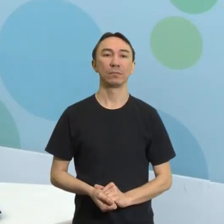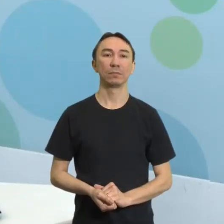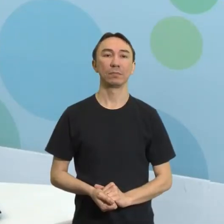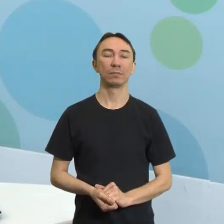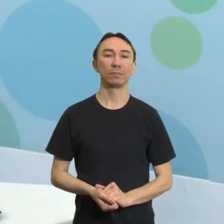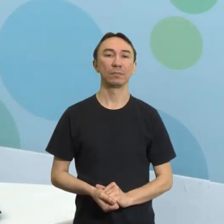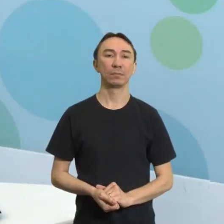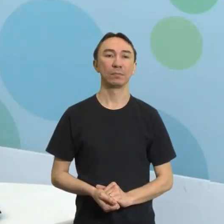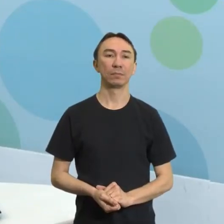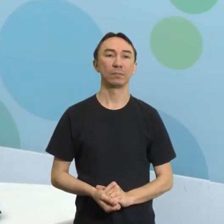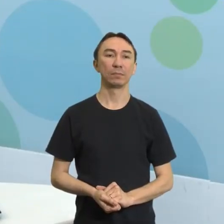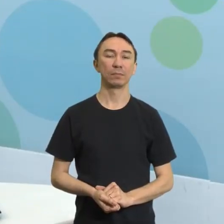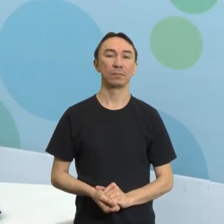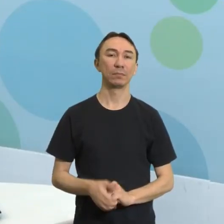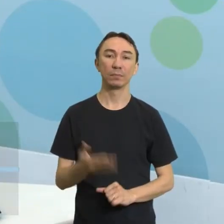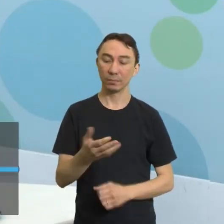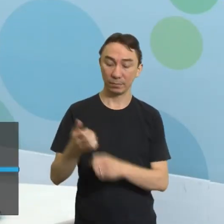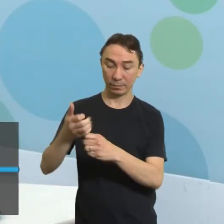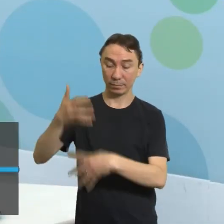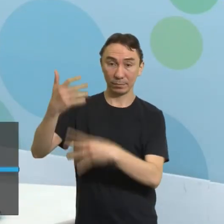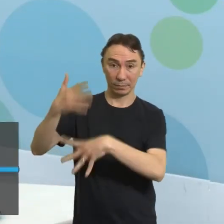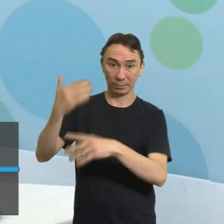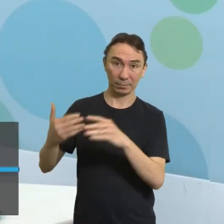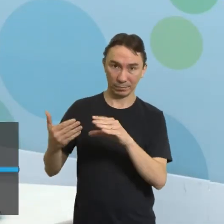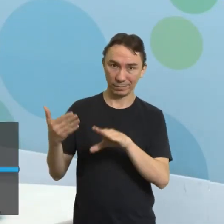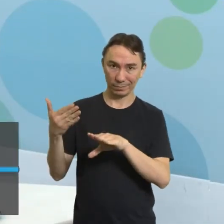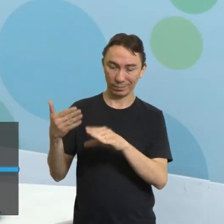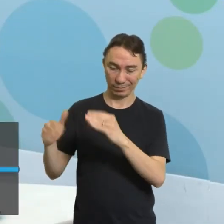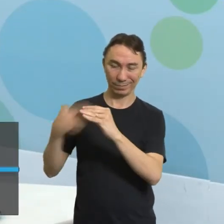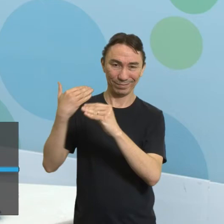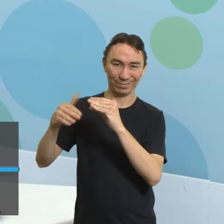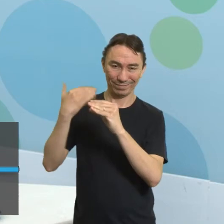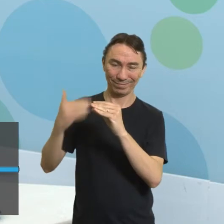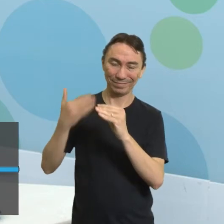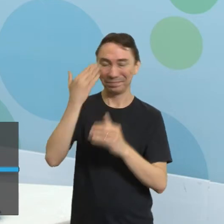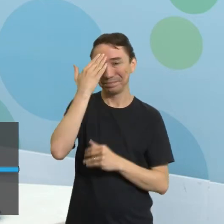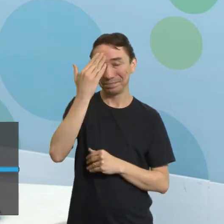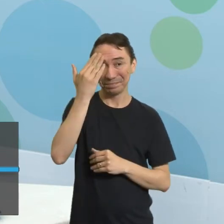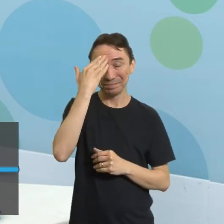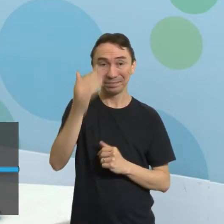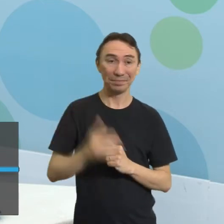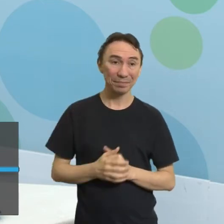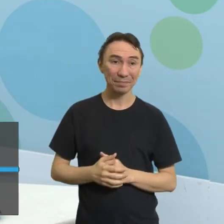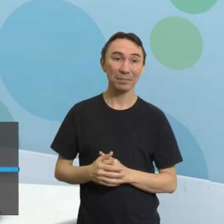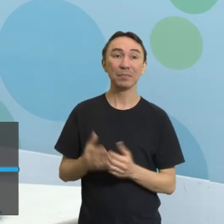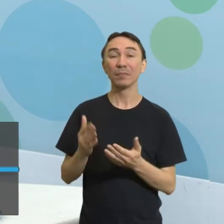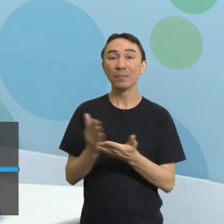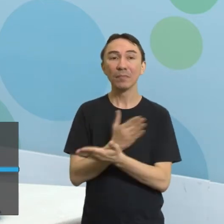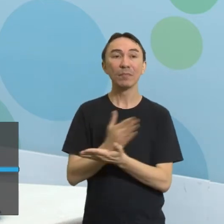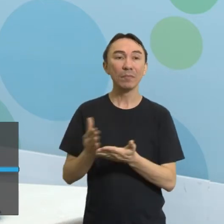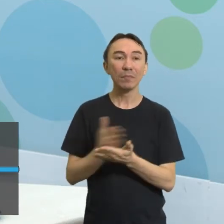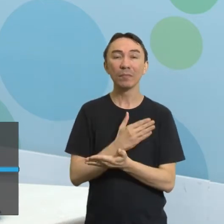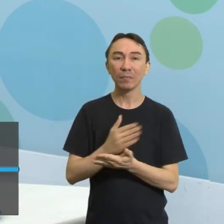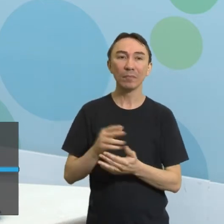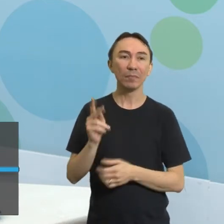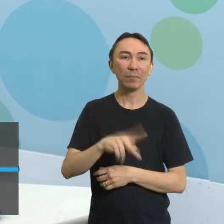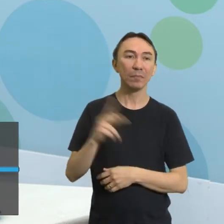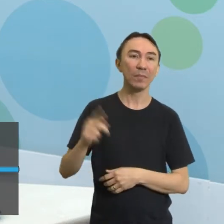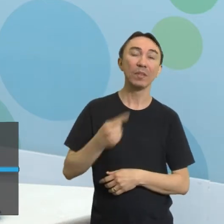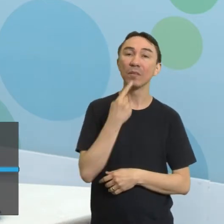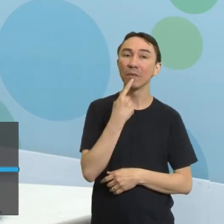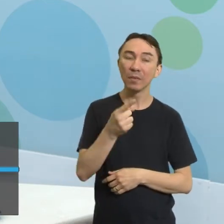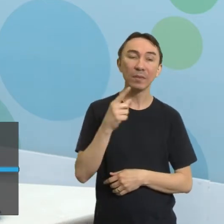Obrigada pelas contribuições. Aqui muitos professores trouxeram a questão da educação ambiental,